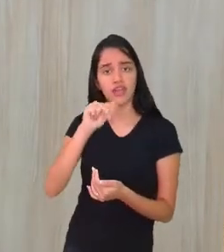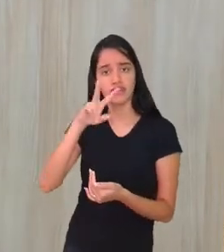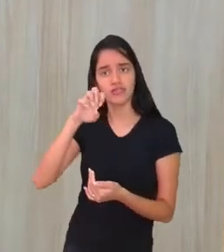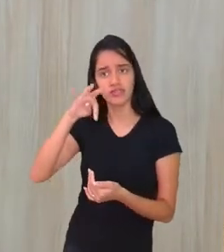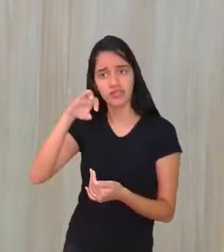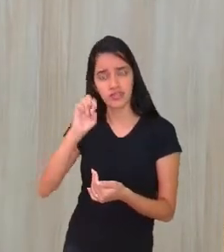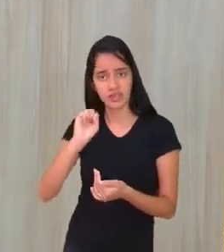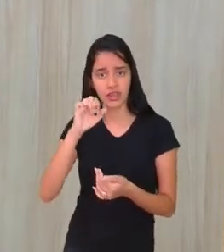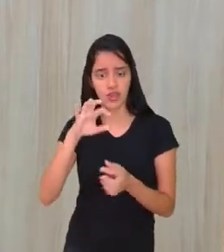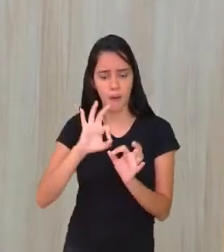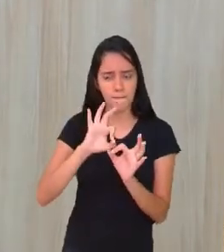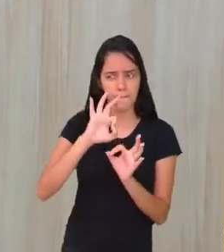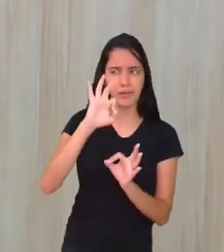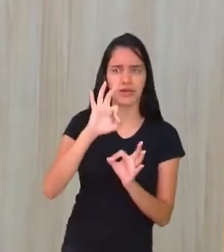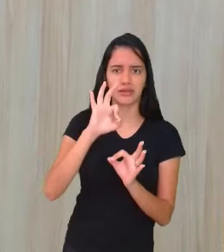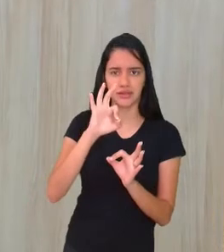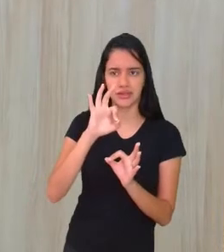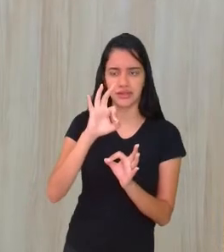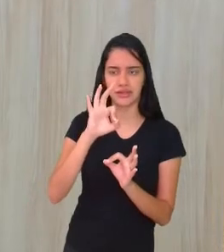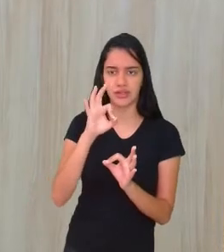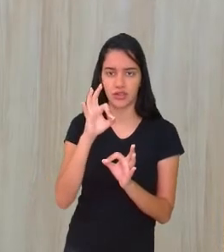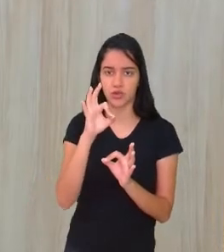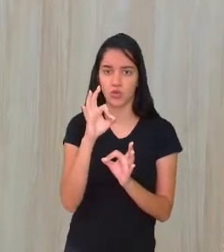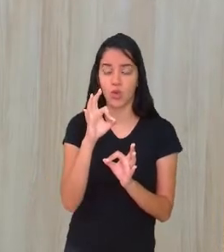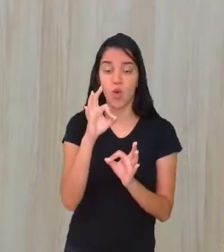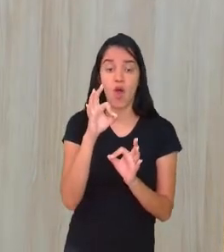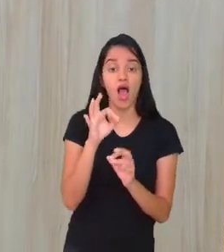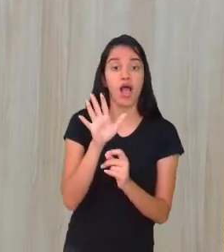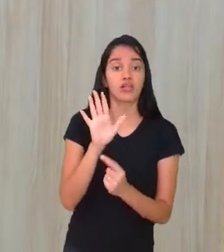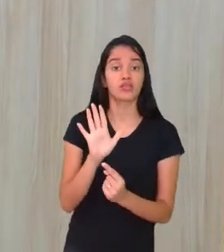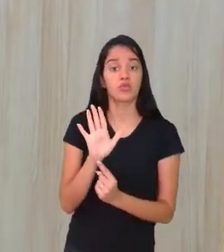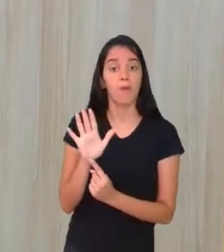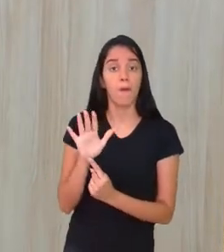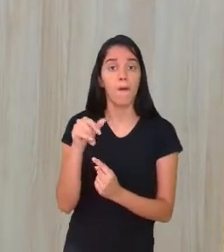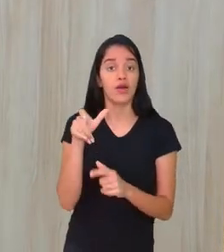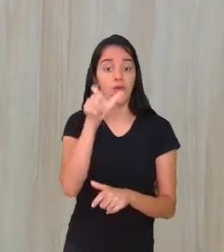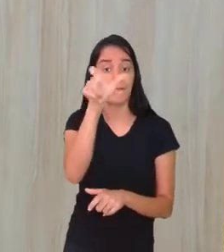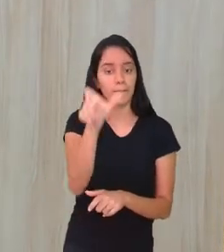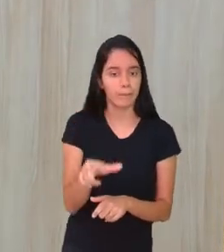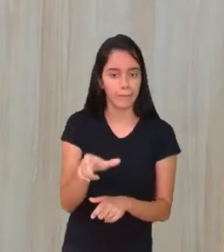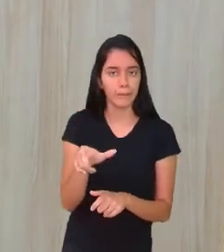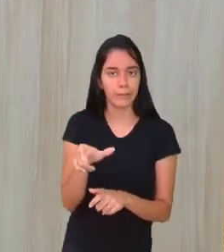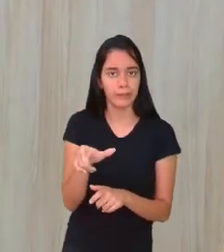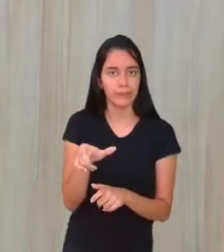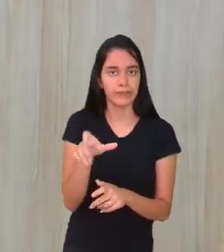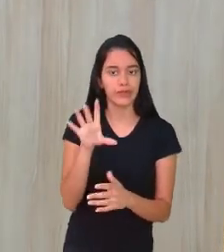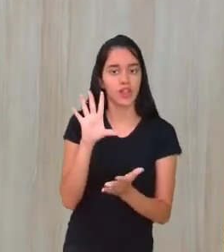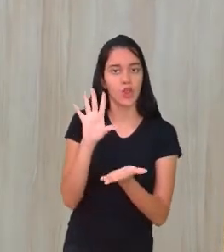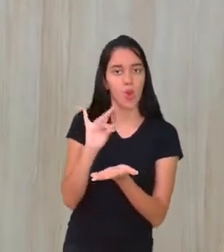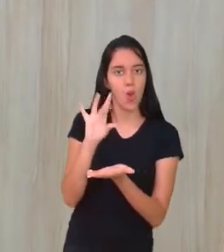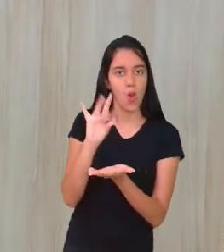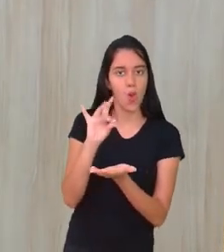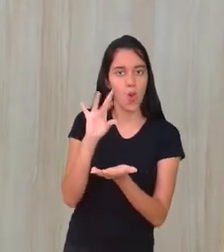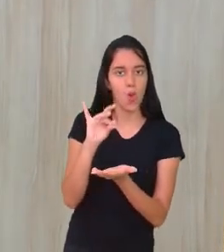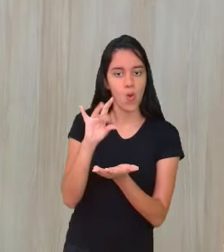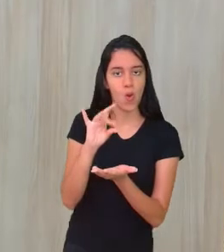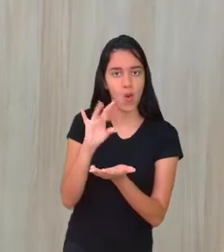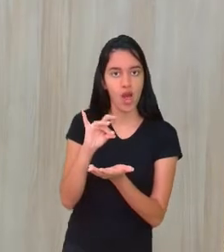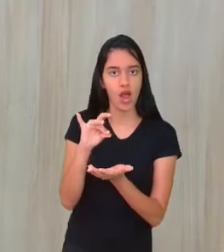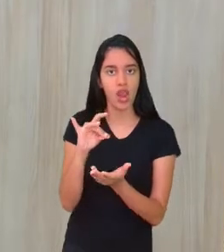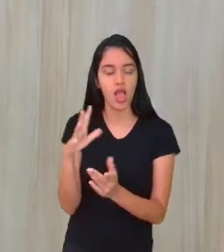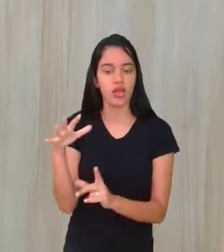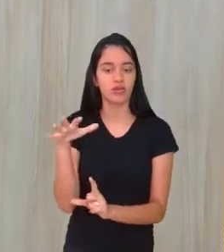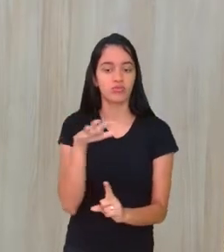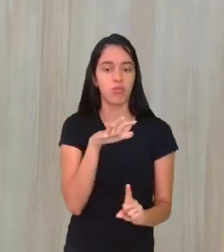o palitinho, ele fica colado no personagem, tá? Você cola no personagem e faz a